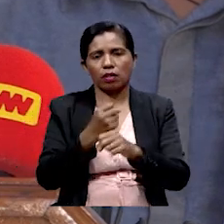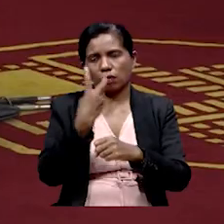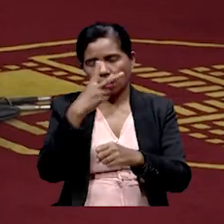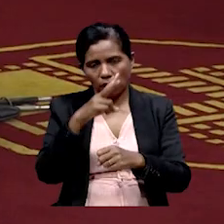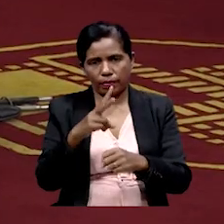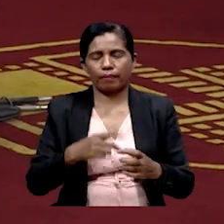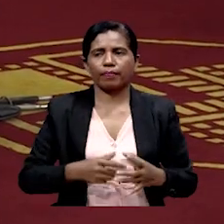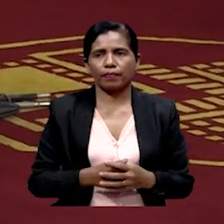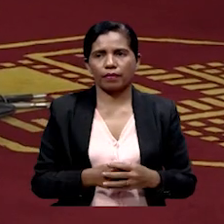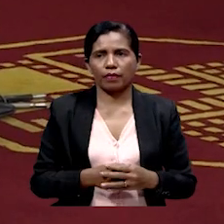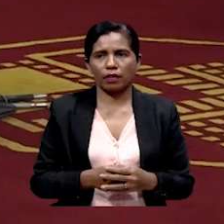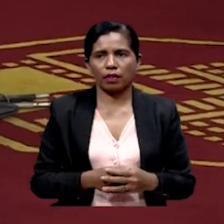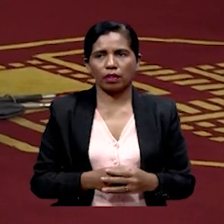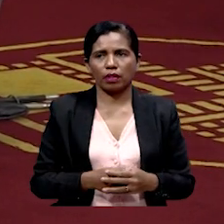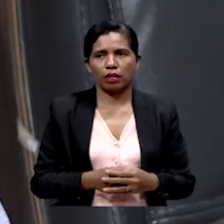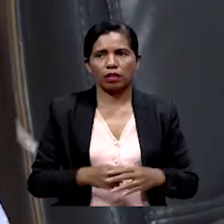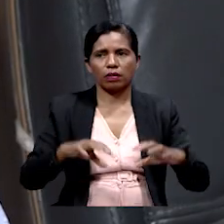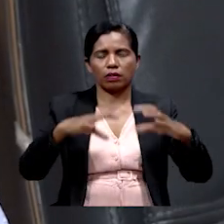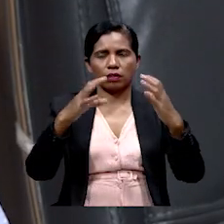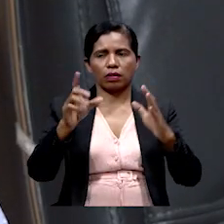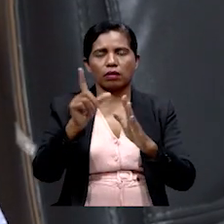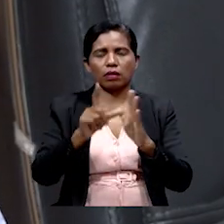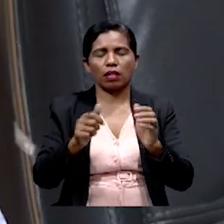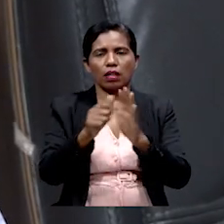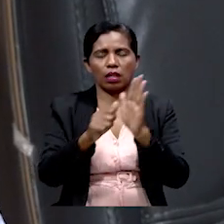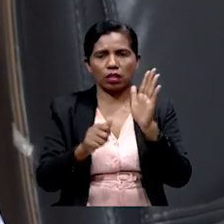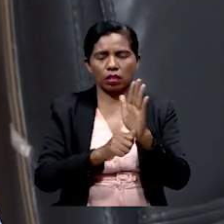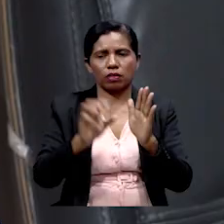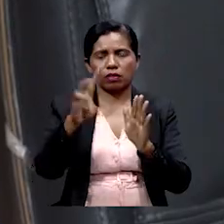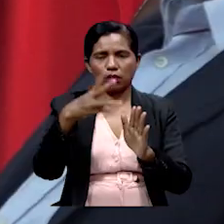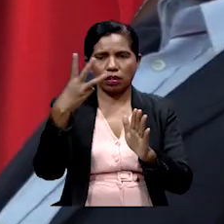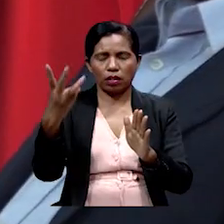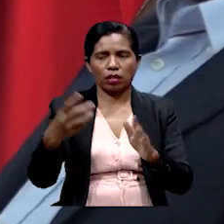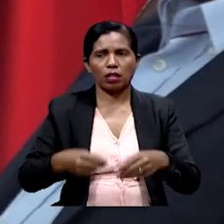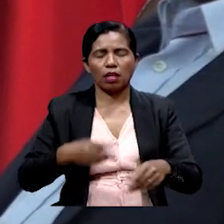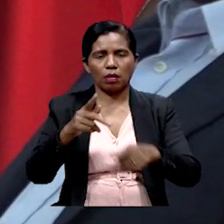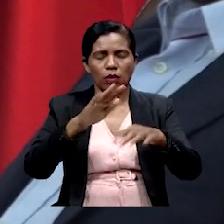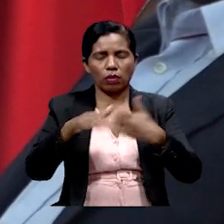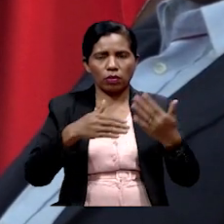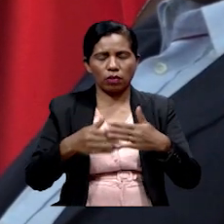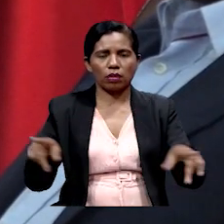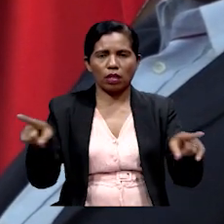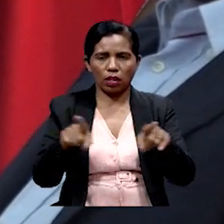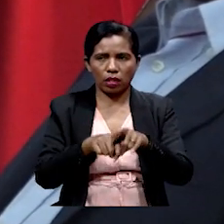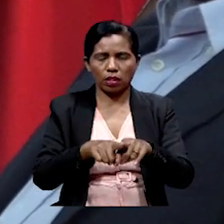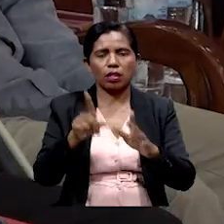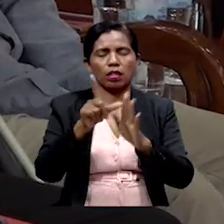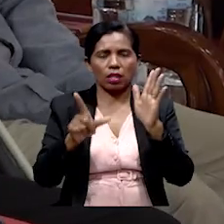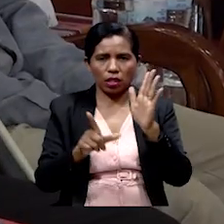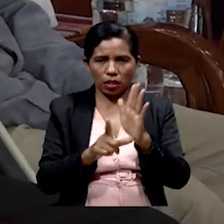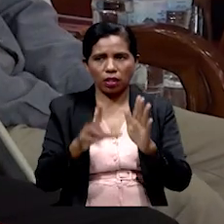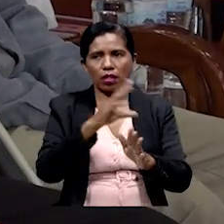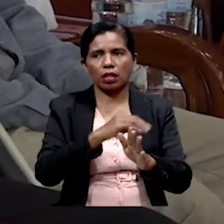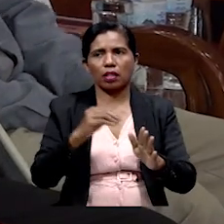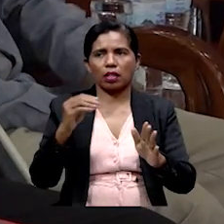nemos. Ia Konstitusi Republika Demokratika Timor Leste artigo sanur resinen defini emahotu-hotu hanesan iha leinya oin